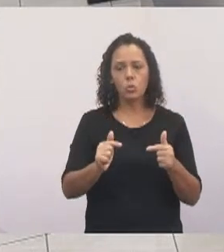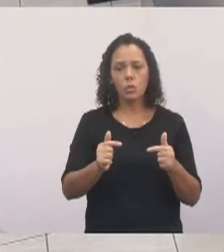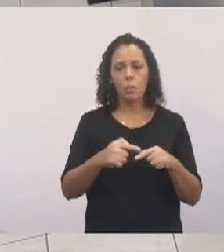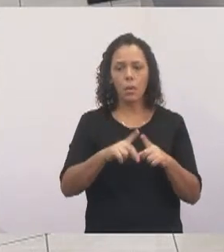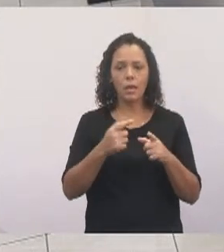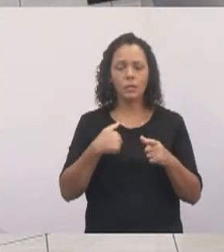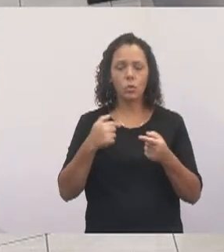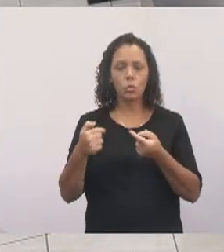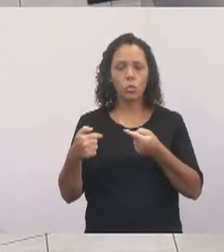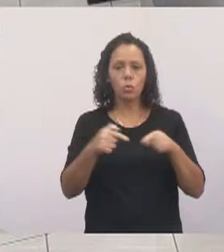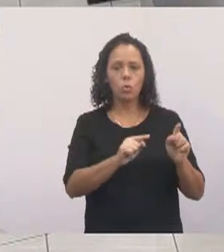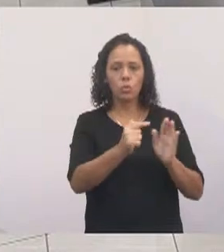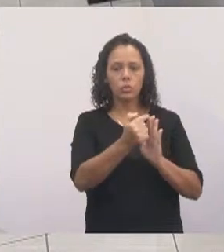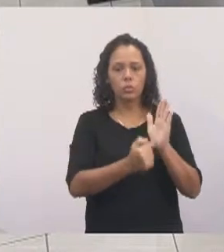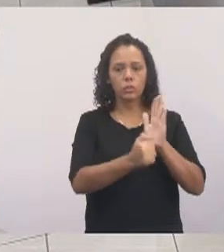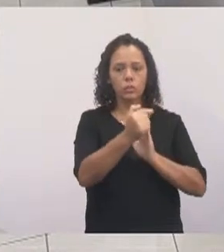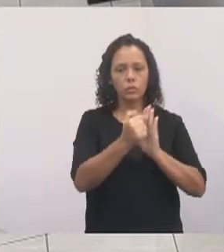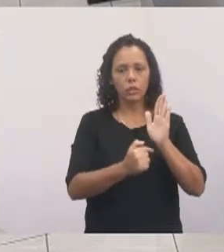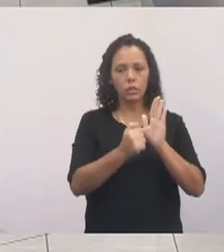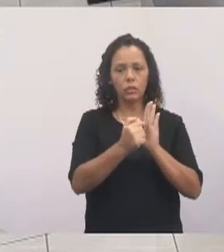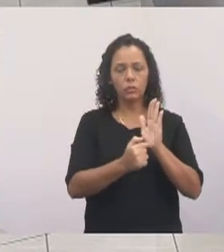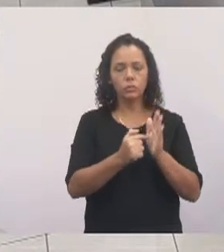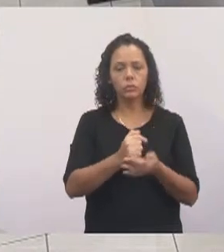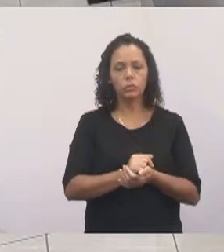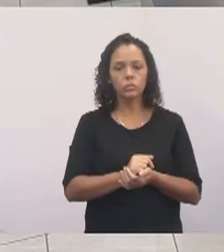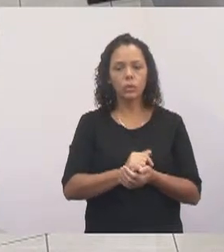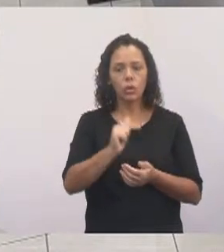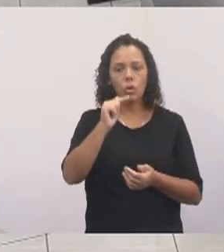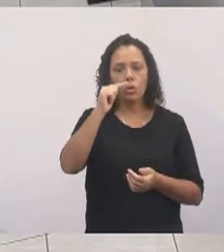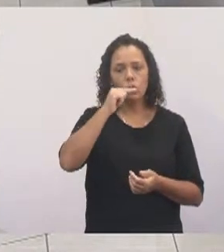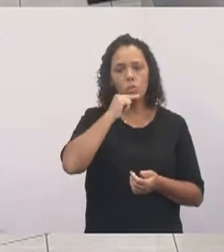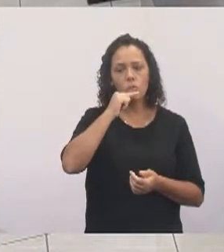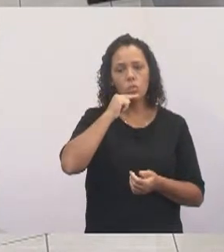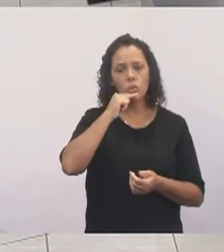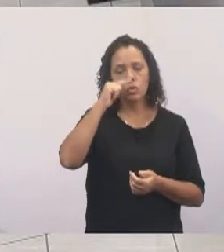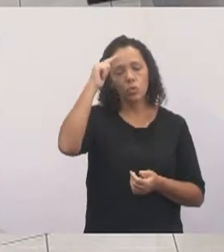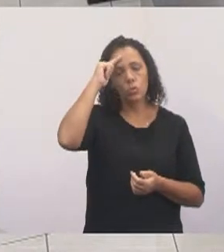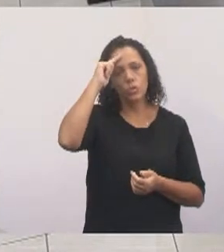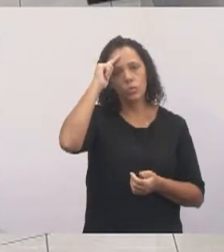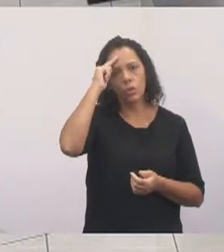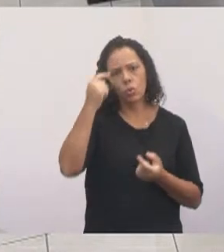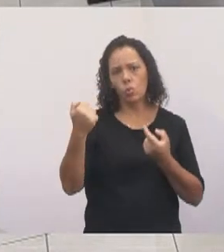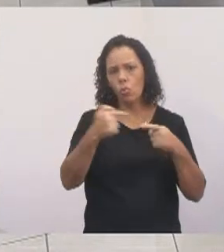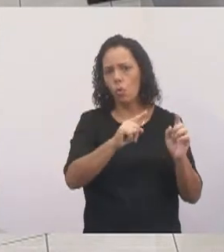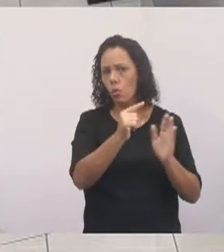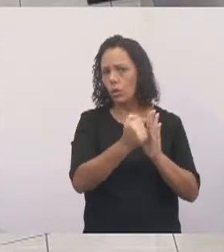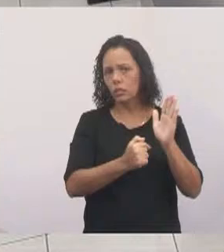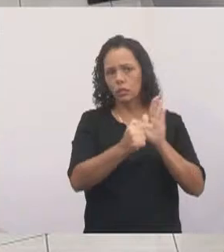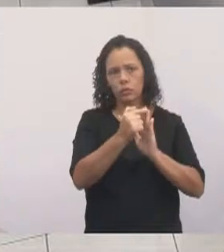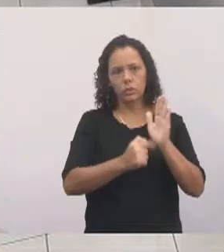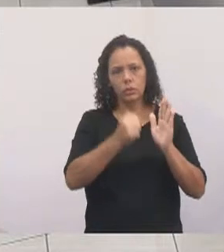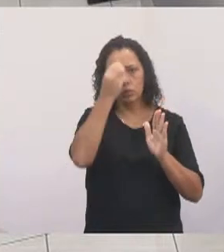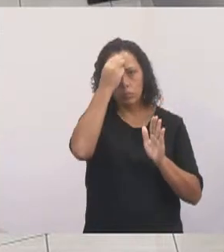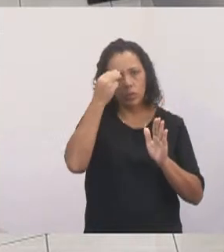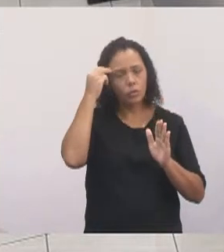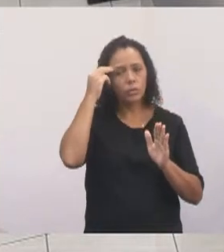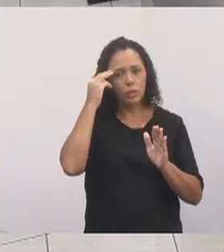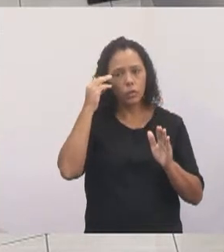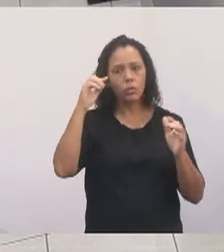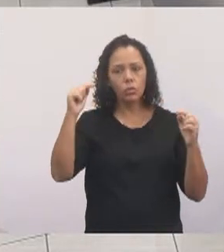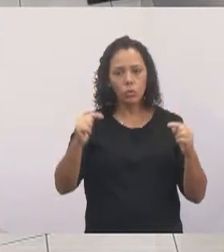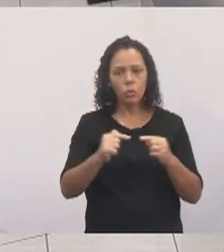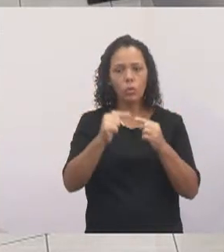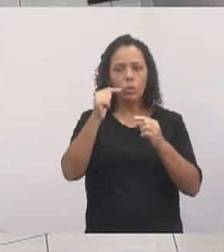veto. Como vota o vereador Luiz Flávio? Contrário ao veto. Como vota a vereadora Maria Amélia? Favorável ao